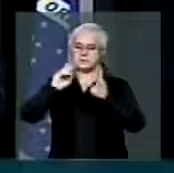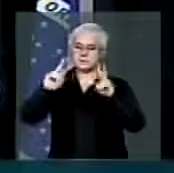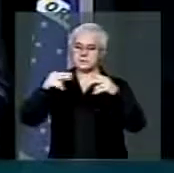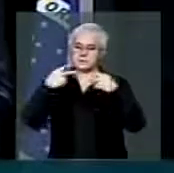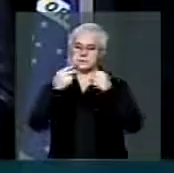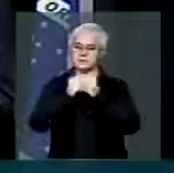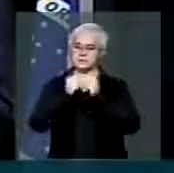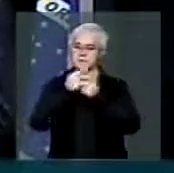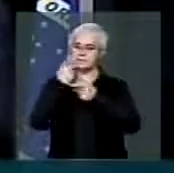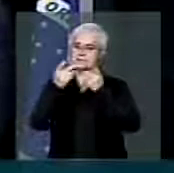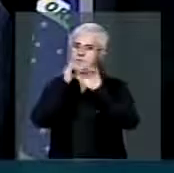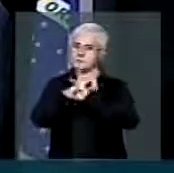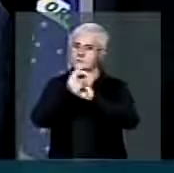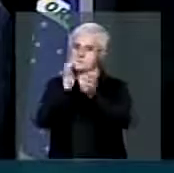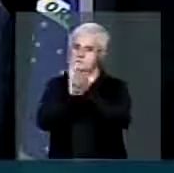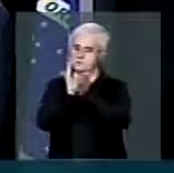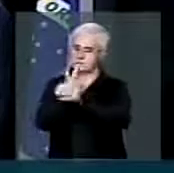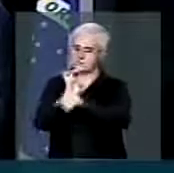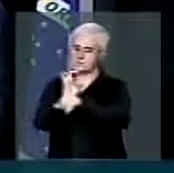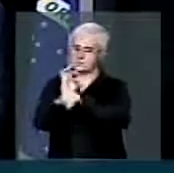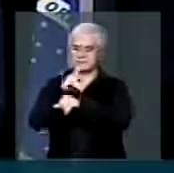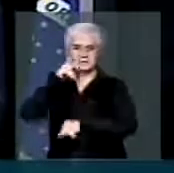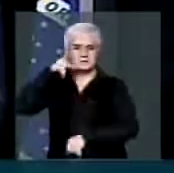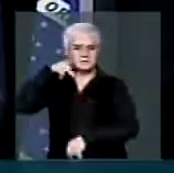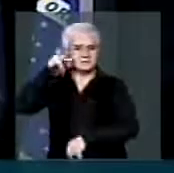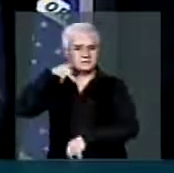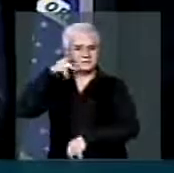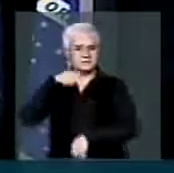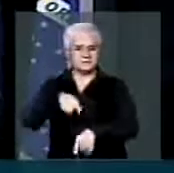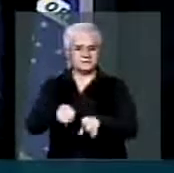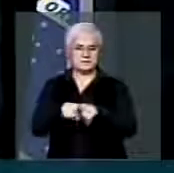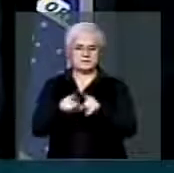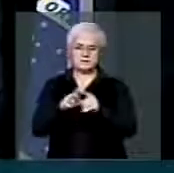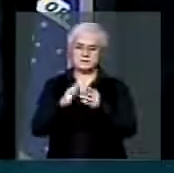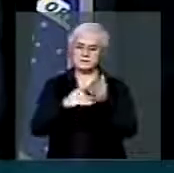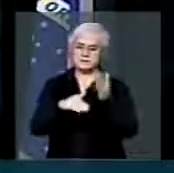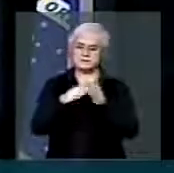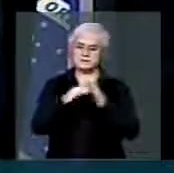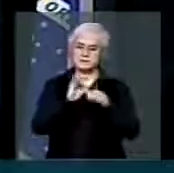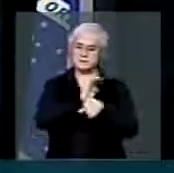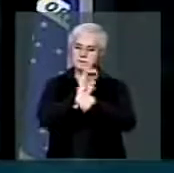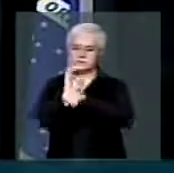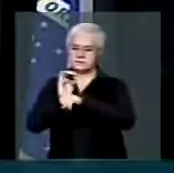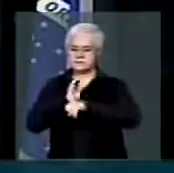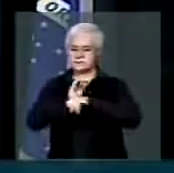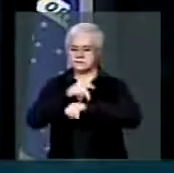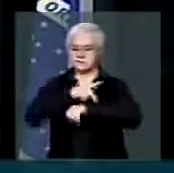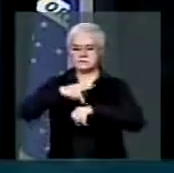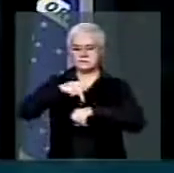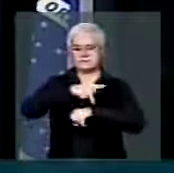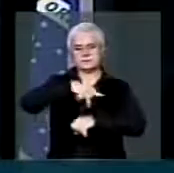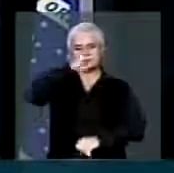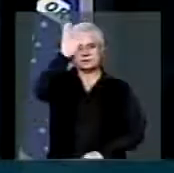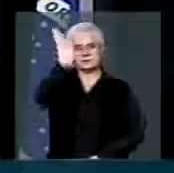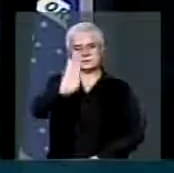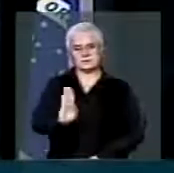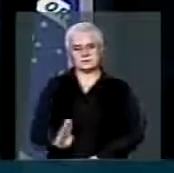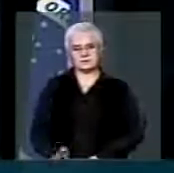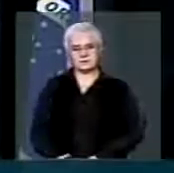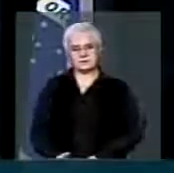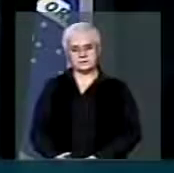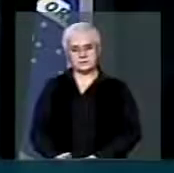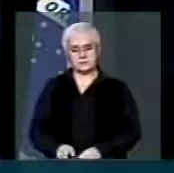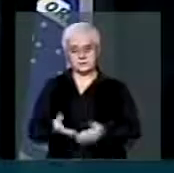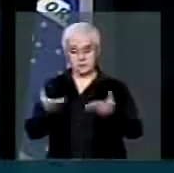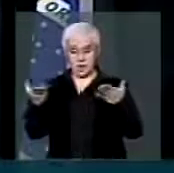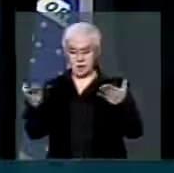instante com a minha Paraíba, falar nesse instante com todas as unidades da federação. Nós estamos